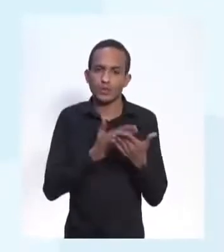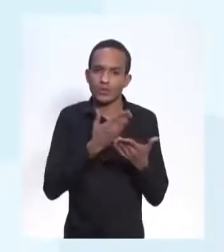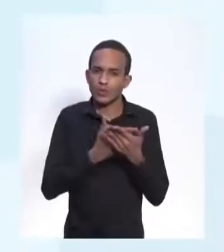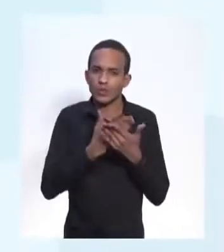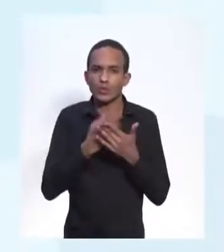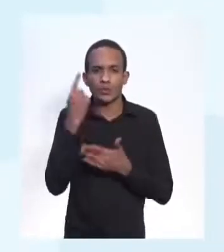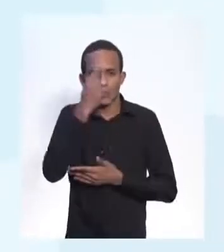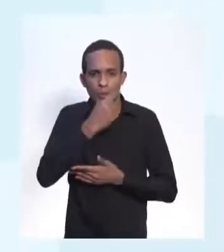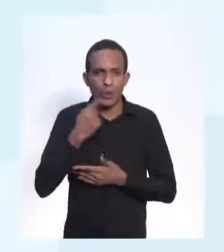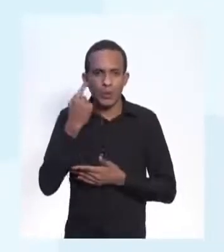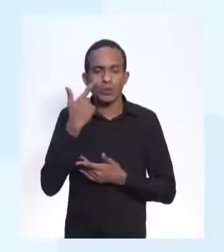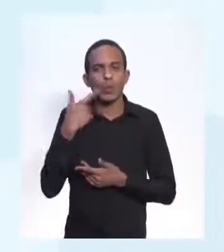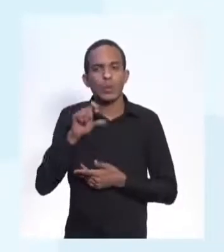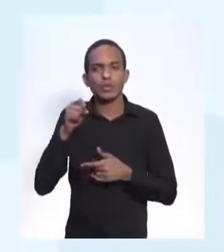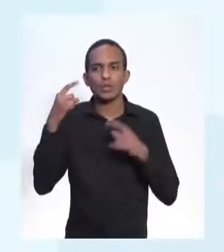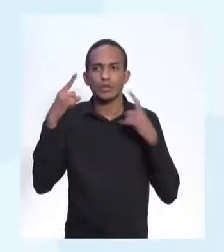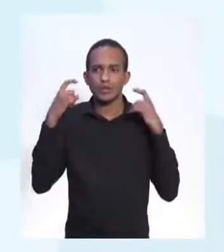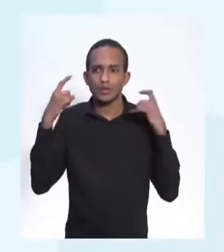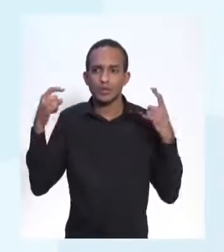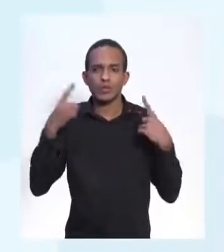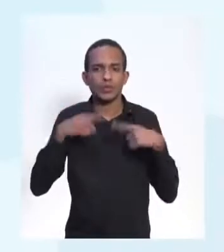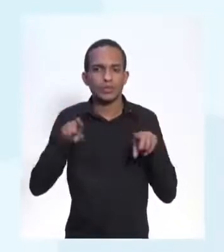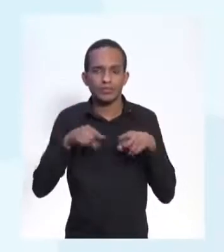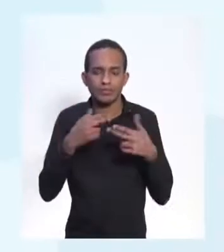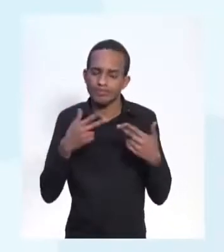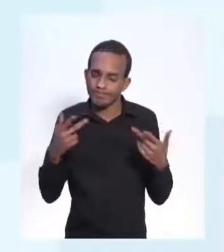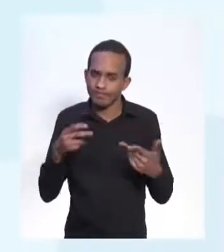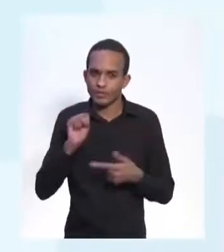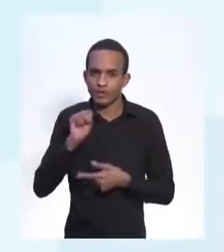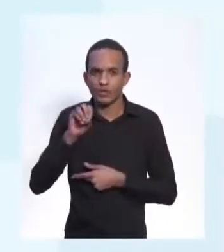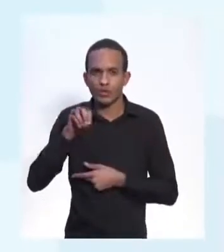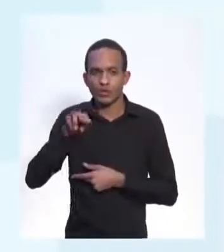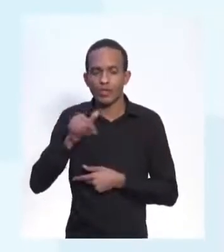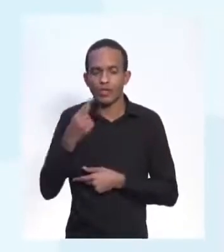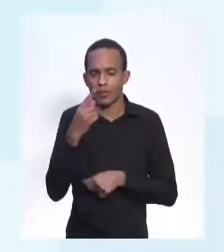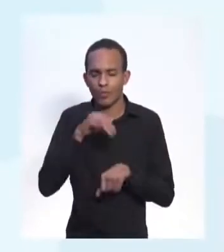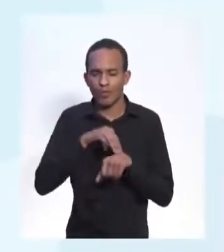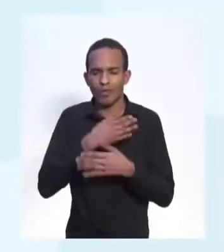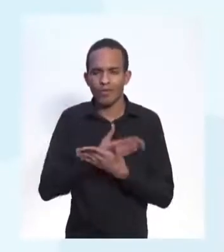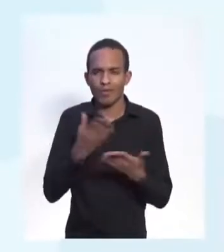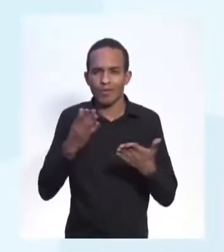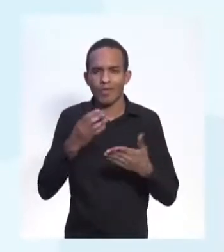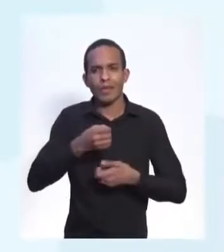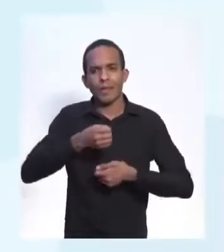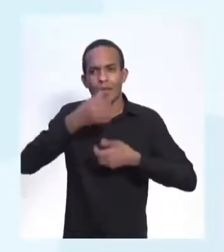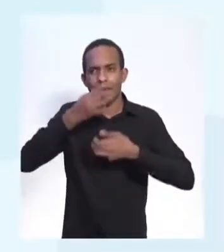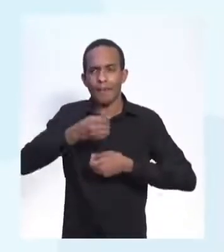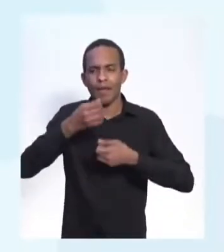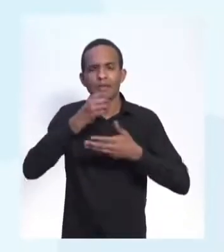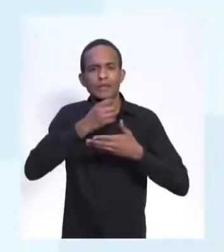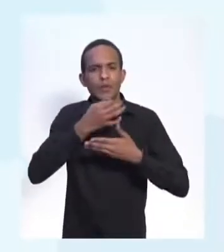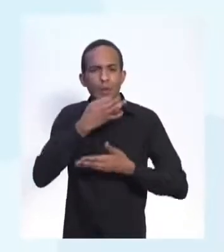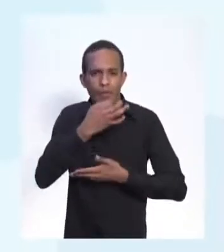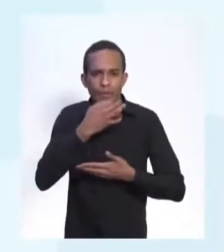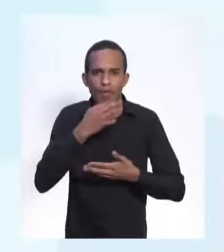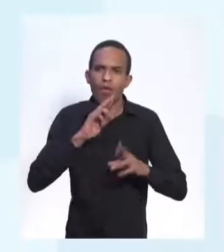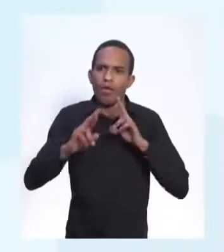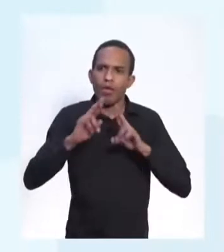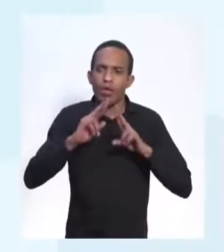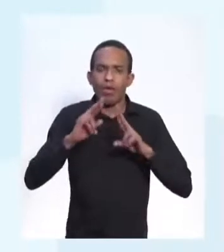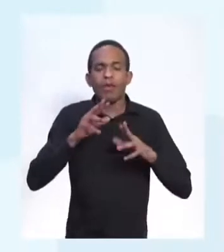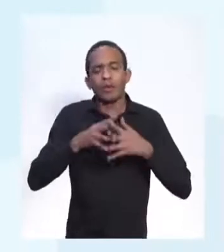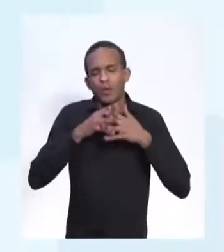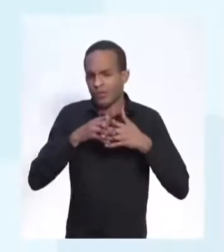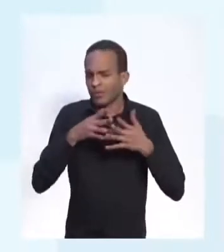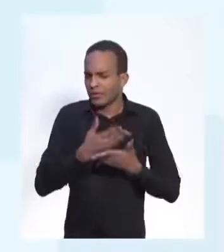traços do rosto. Ou 3, técnica de sonoplastia. Vou deixar 1 minuto para vocês escreverem aqui. Eu pus essas respostas para